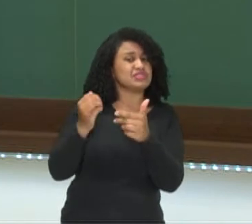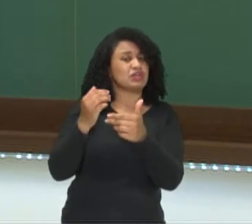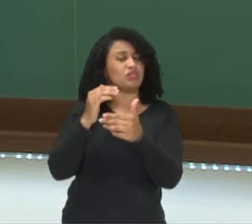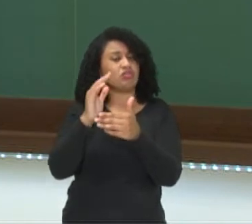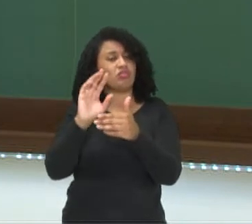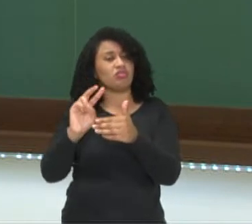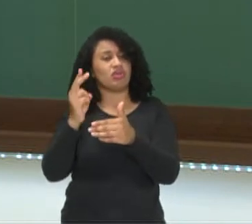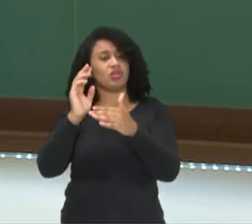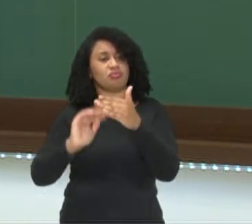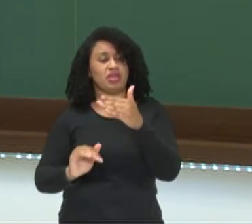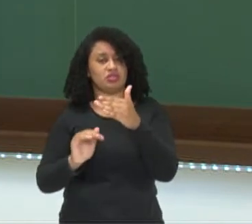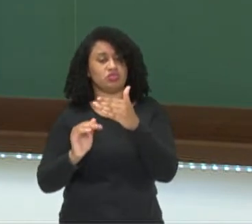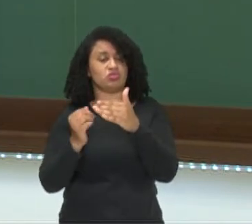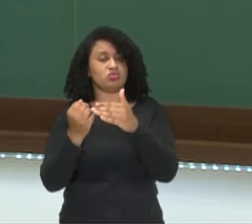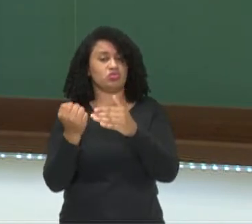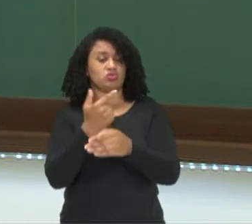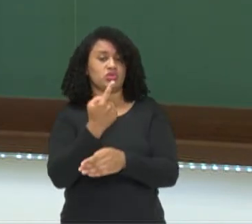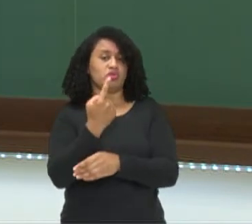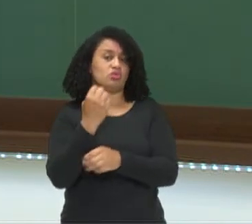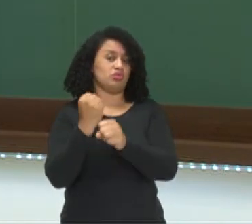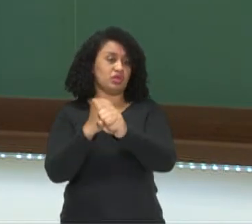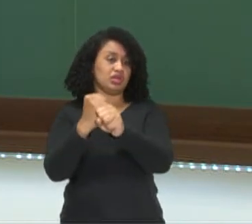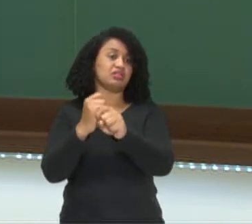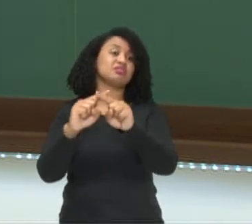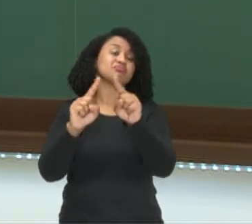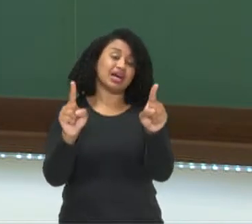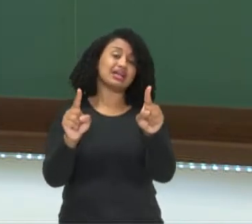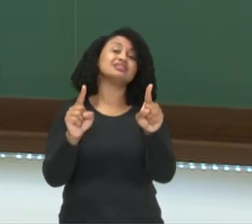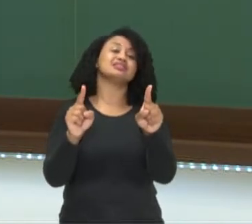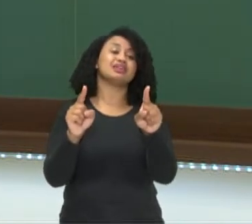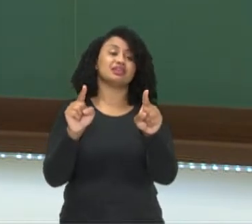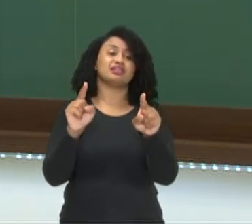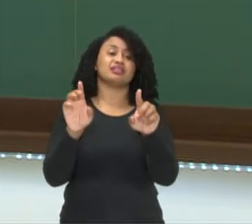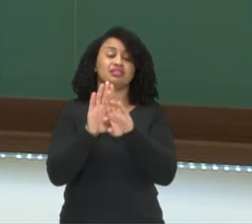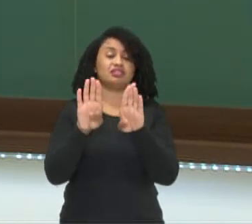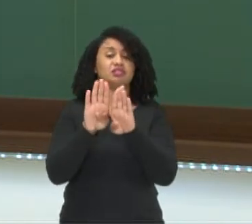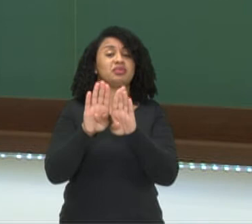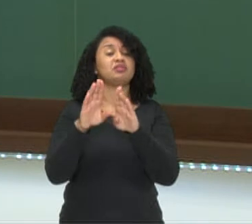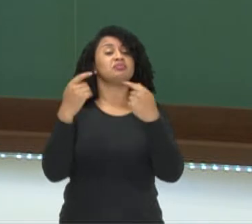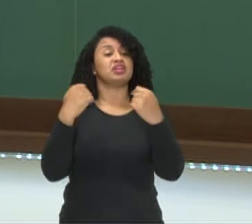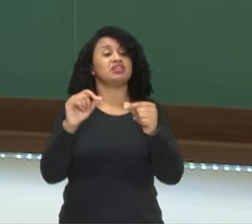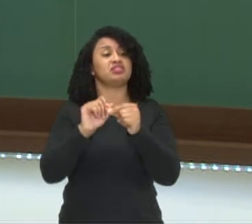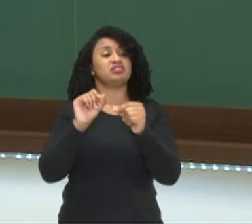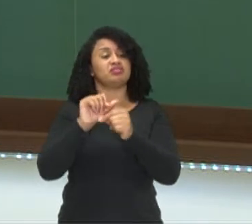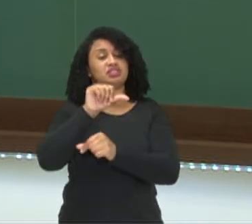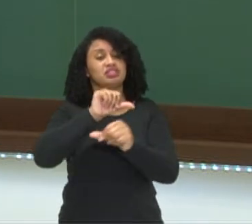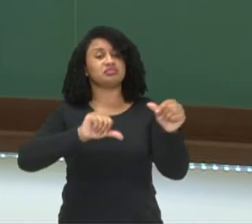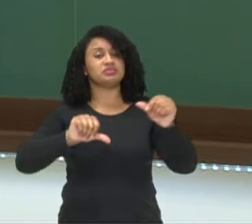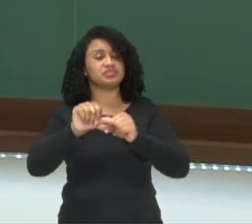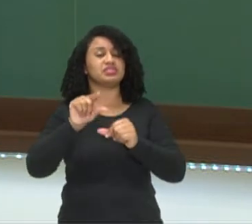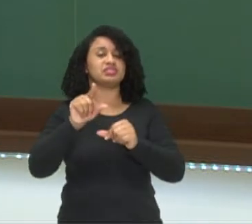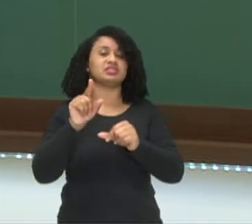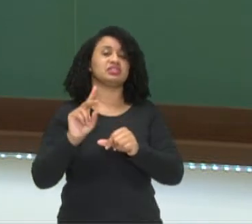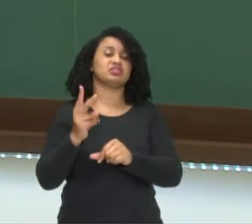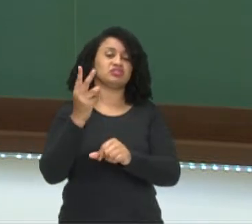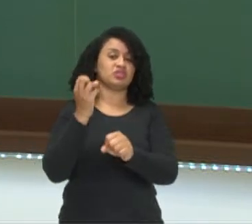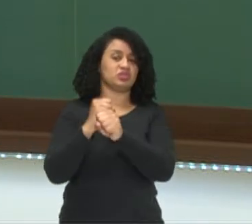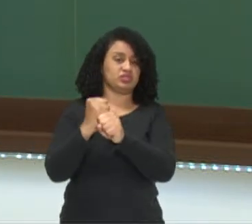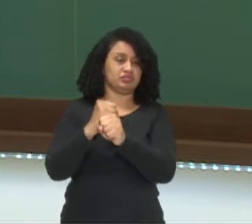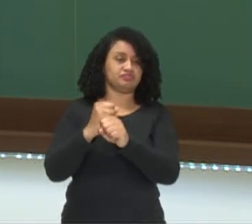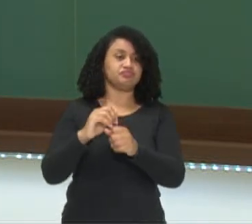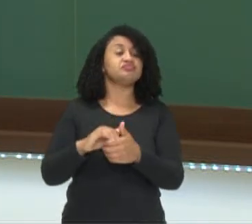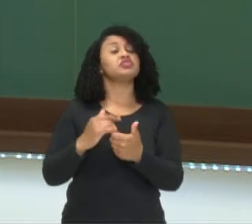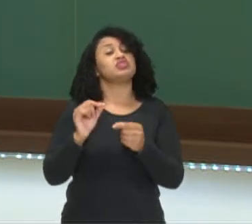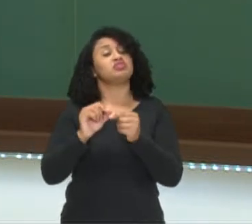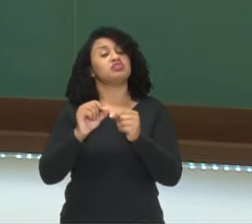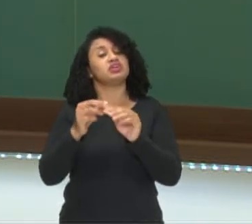menor, porque é menos de 1 ano. Mas não deixa de ter a necessidade de transformar esse valor em ano. Então, a gente usa a